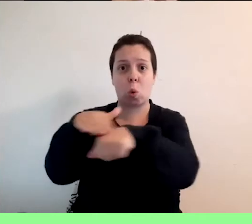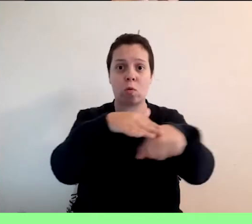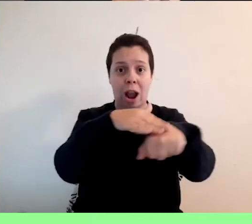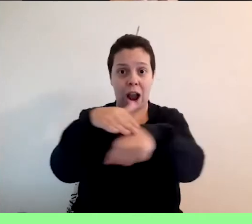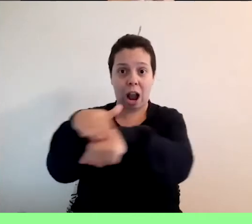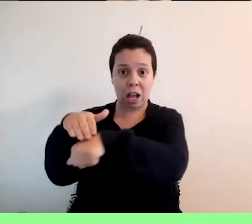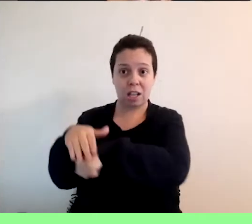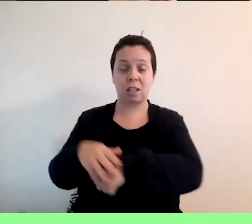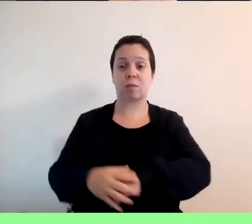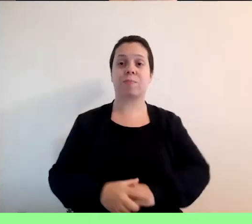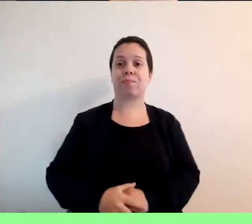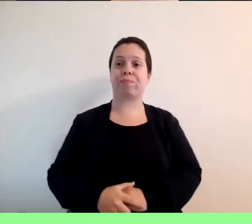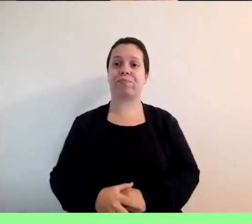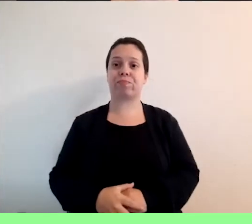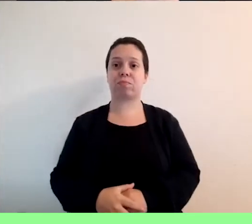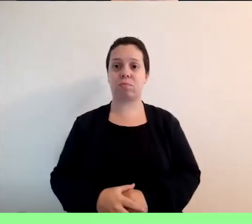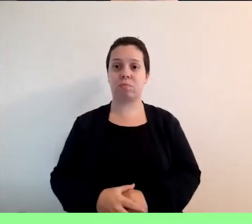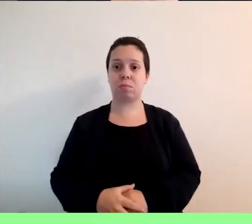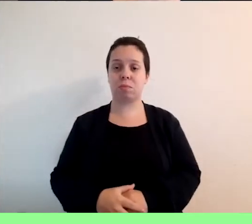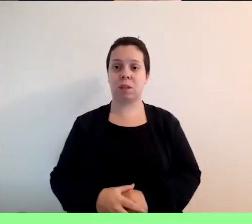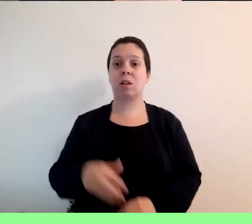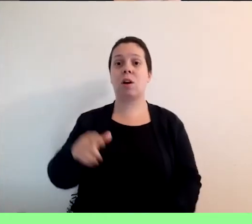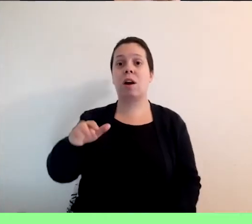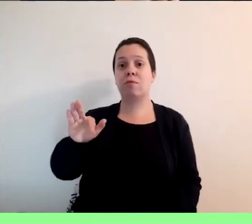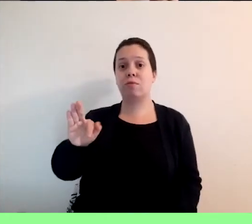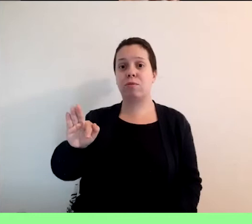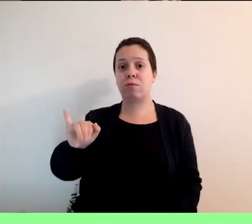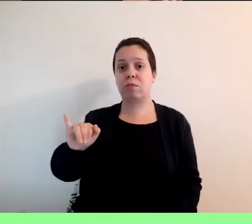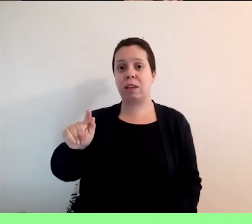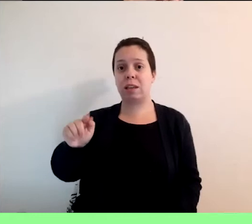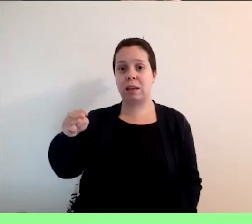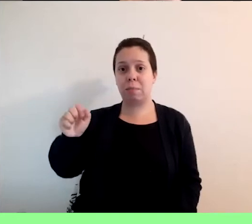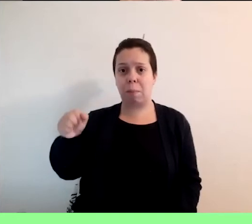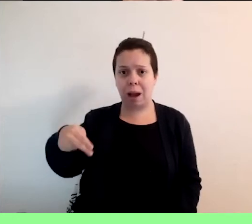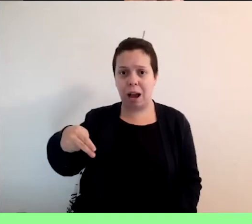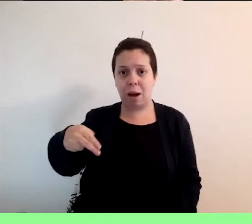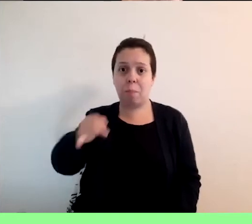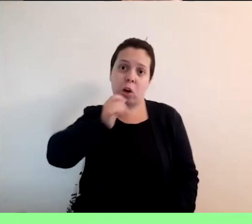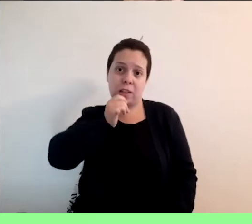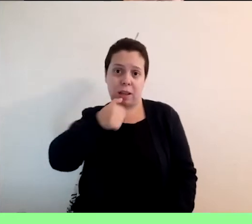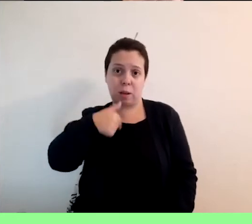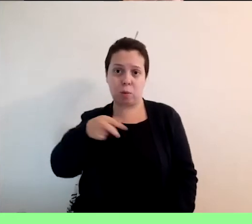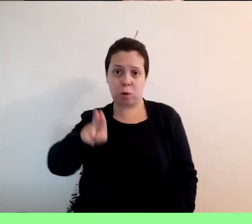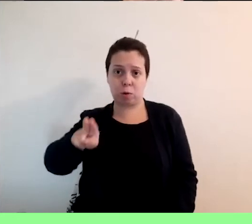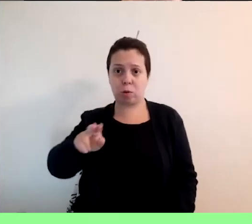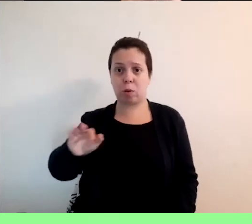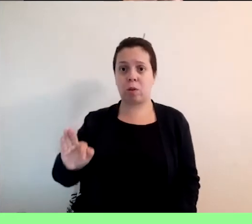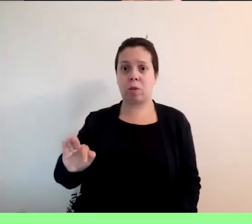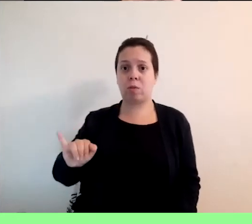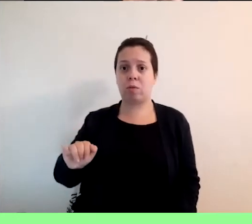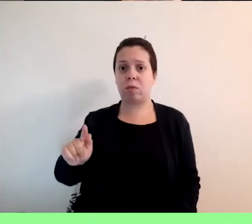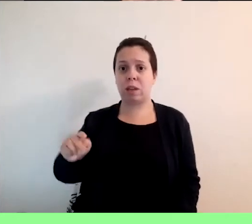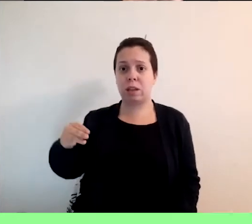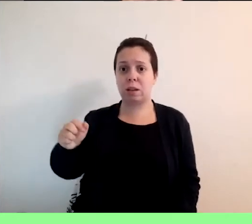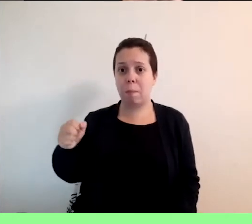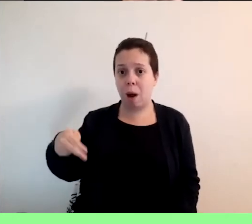ali no Figma, por exemplo, que é uma ferramenta que eu uso também. O Figma, eu